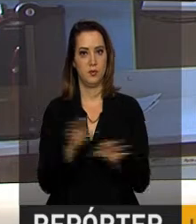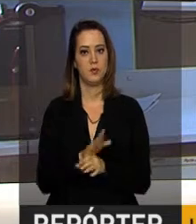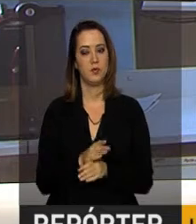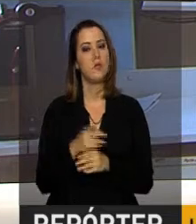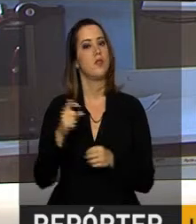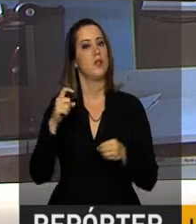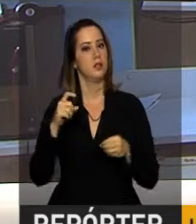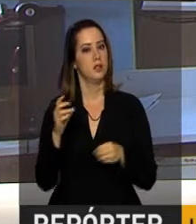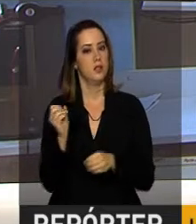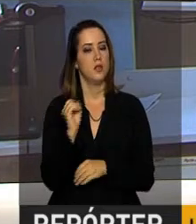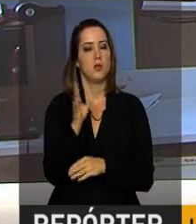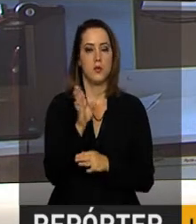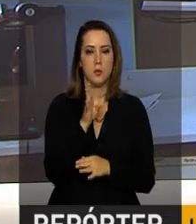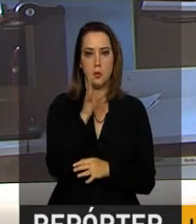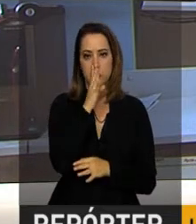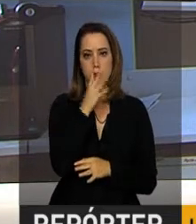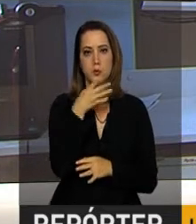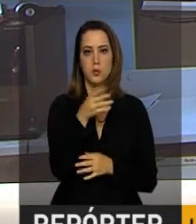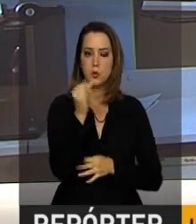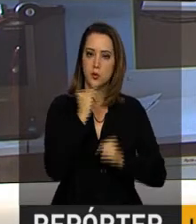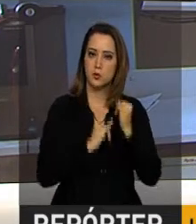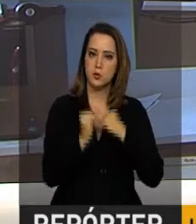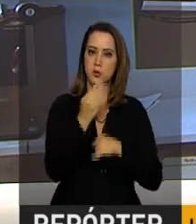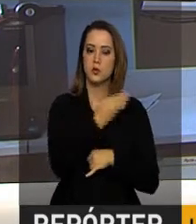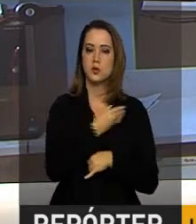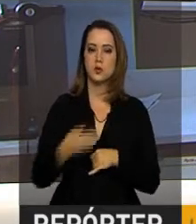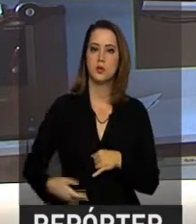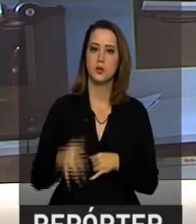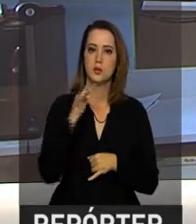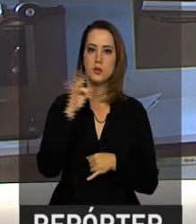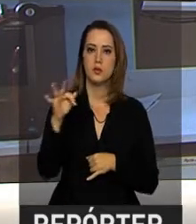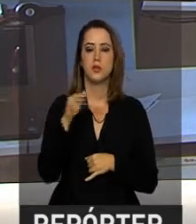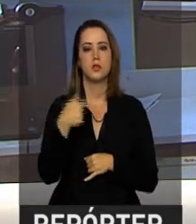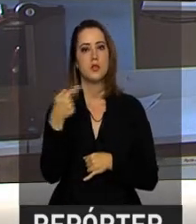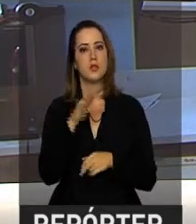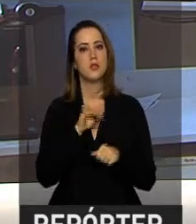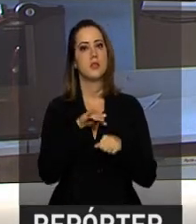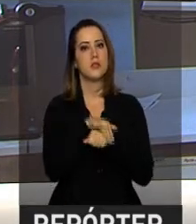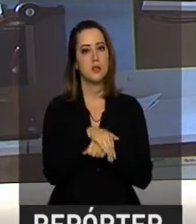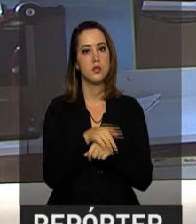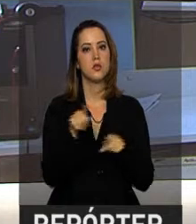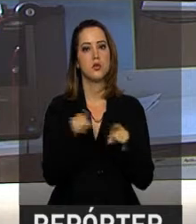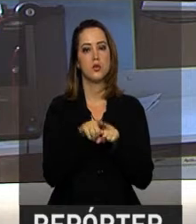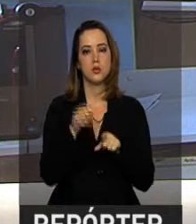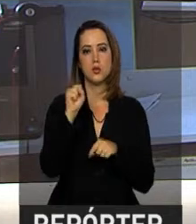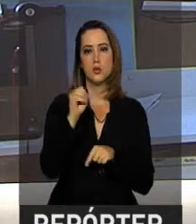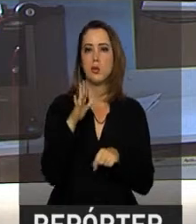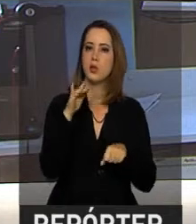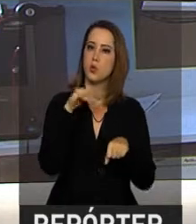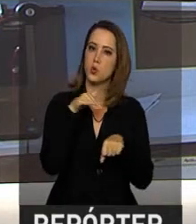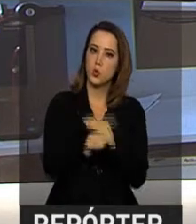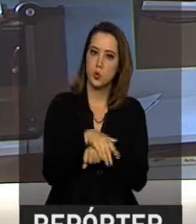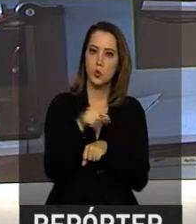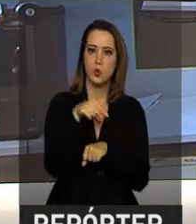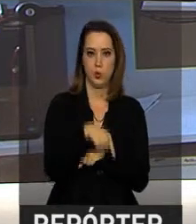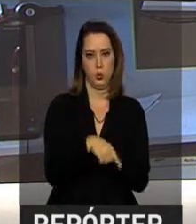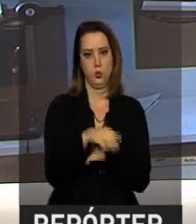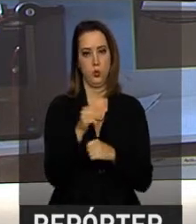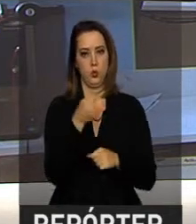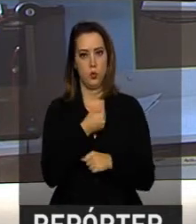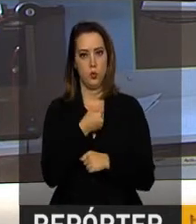você pode acompanhar as notícias do governo federal às sete da noite na voz do brasil e também às oito da noite no jornal